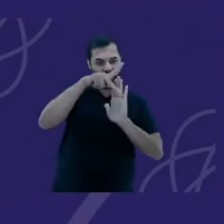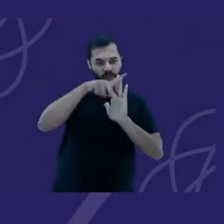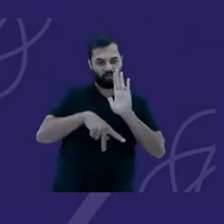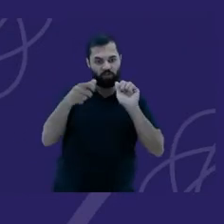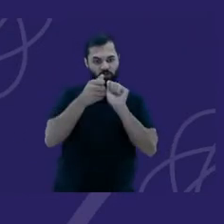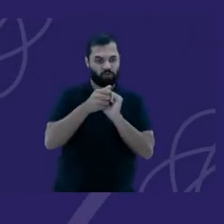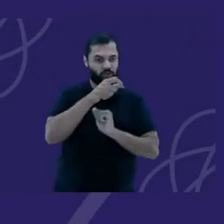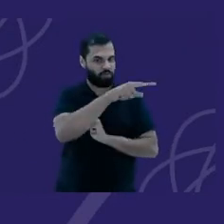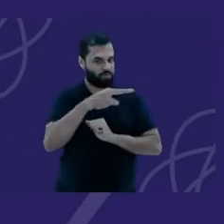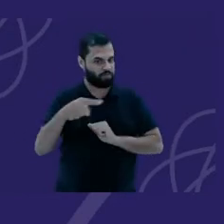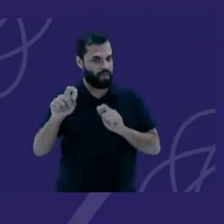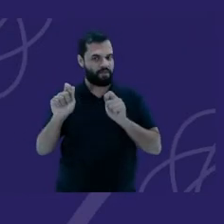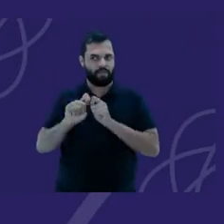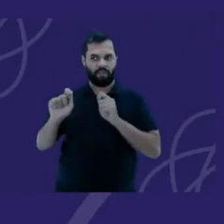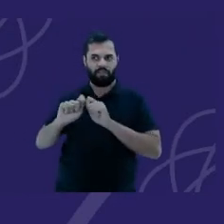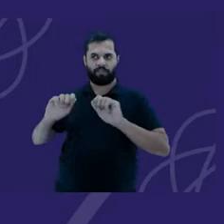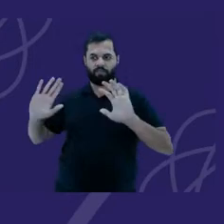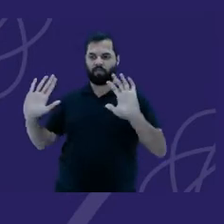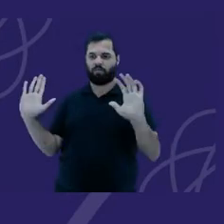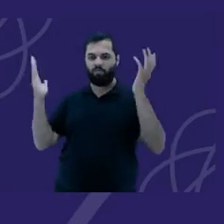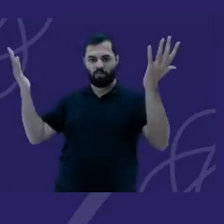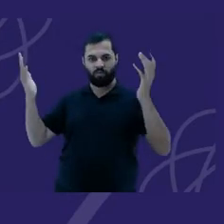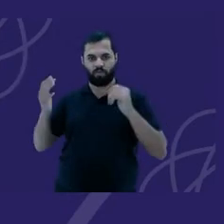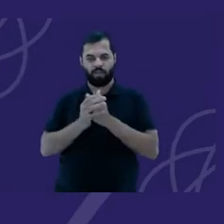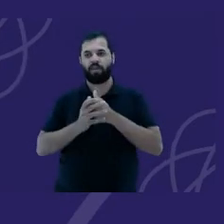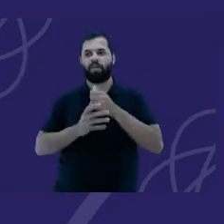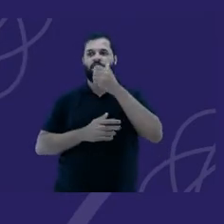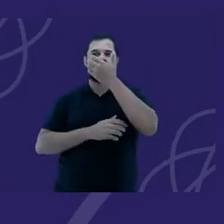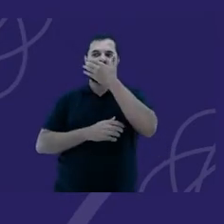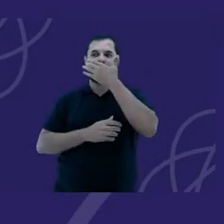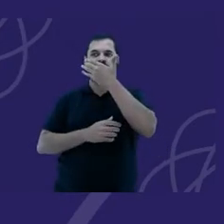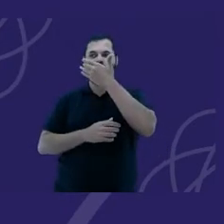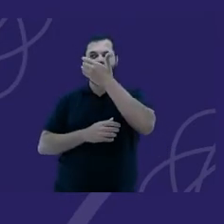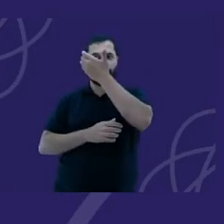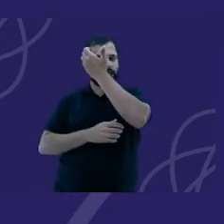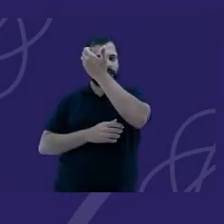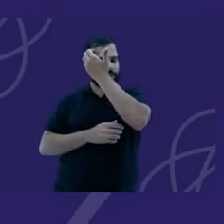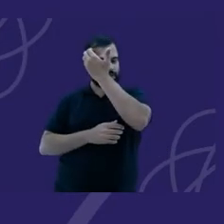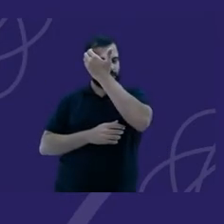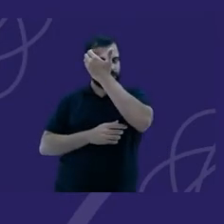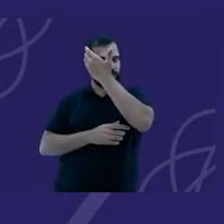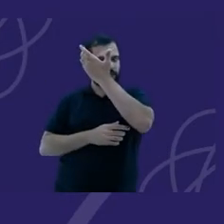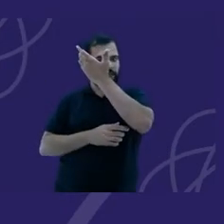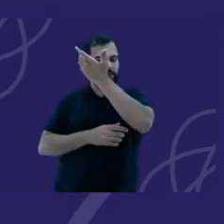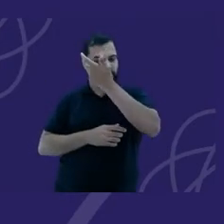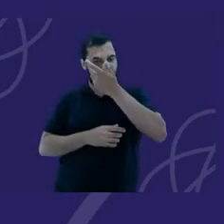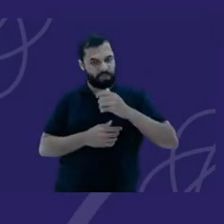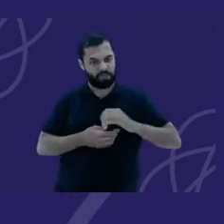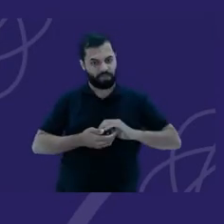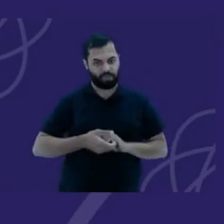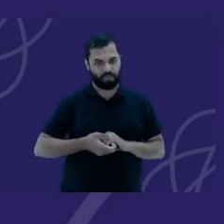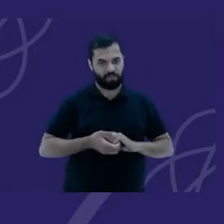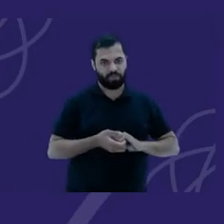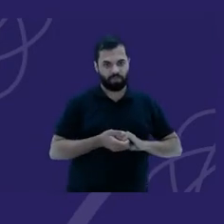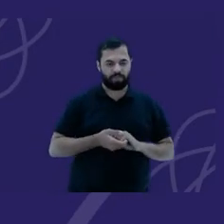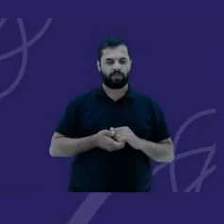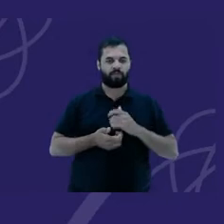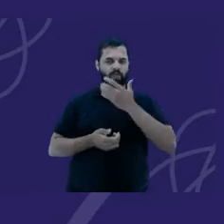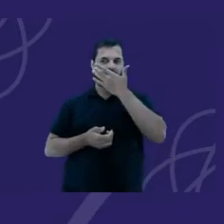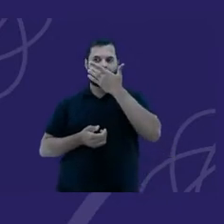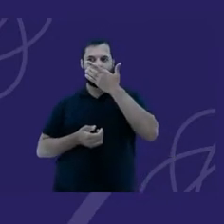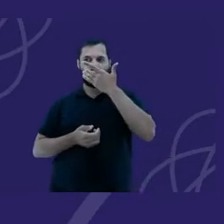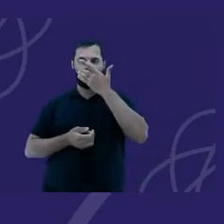aquela música lá da Voz Jurema na quarentena, música autoral. Fazer aquele lá maiorzinho. Tchaca, tchaca, tchaca, tchaca, tchaca,